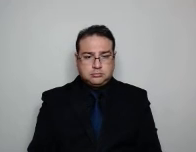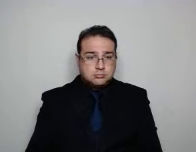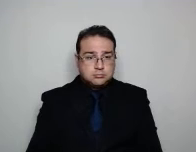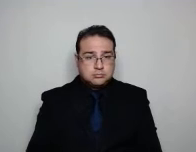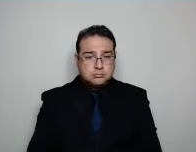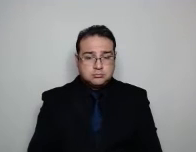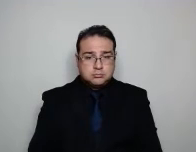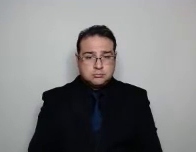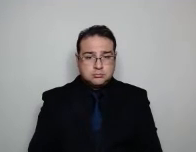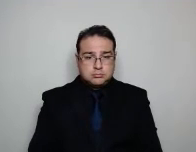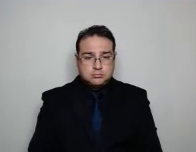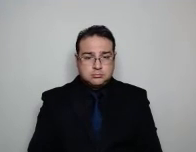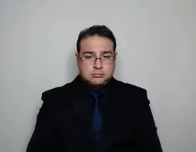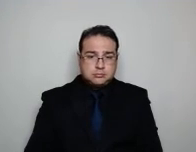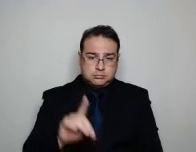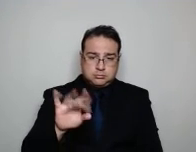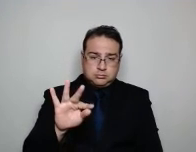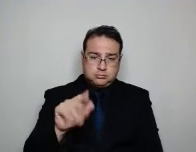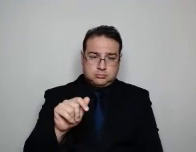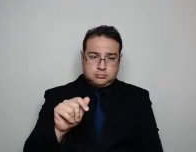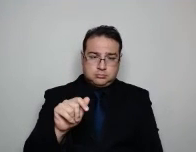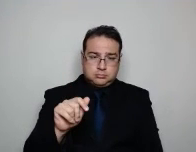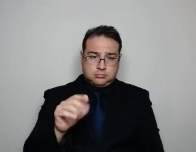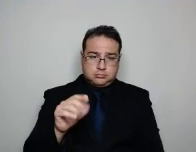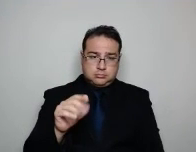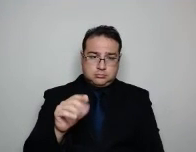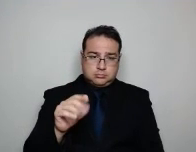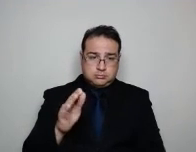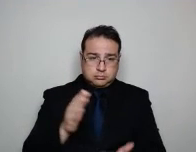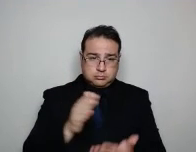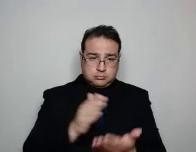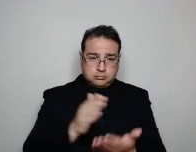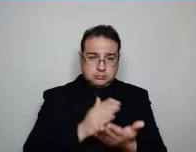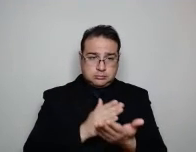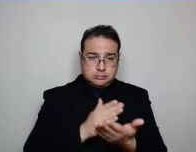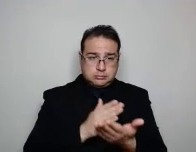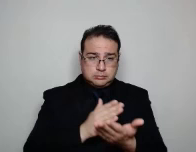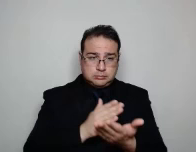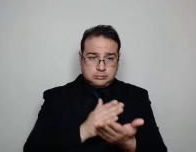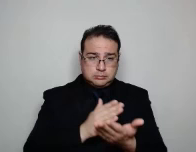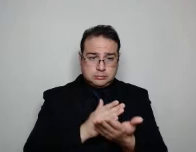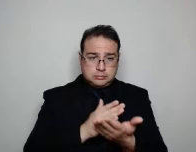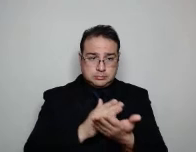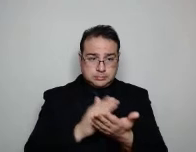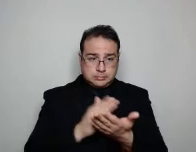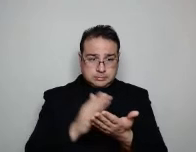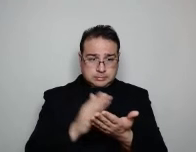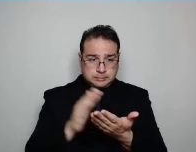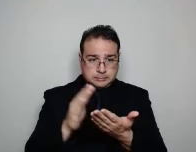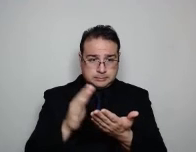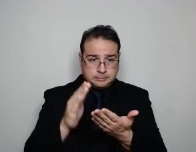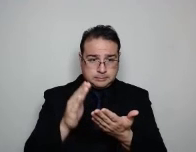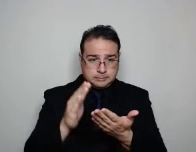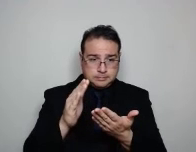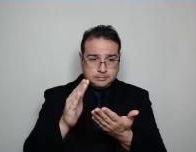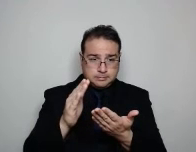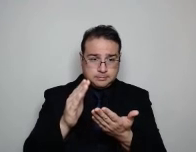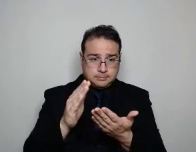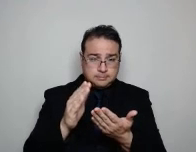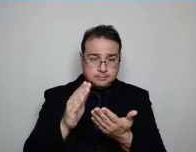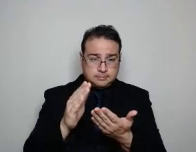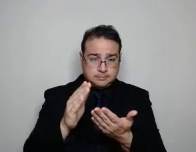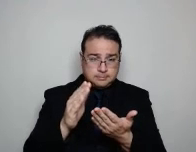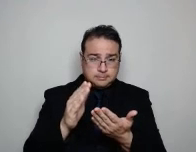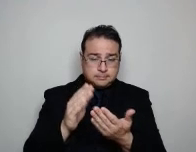Seria a data do ingresso? Do, do ingresso. Certo, mas já analisou? Entrou,